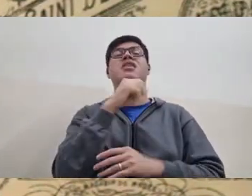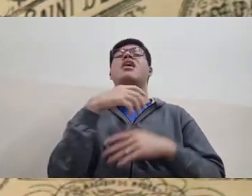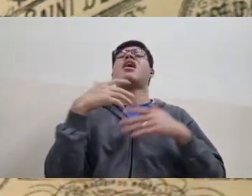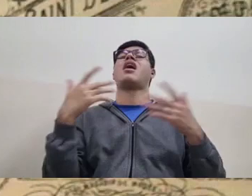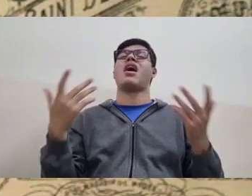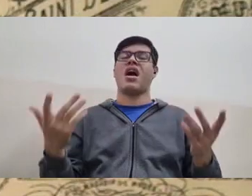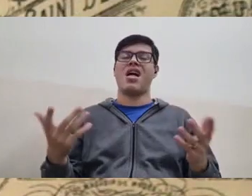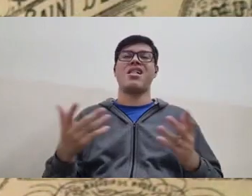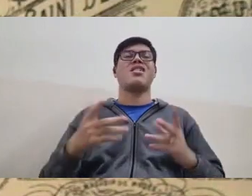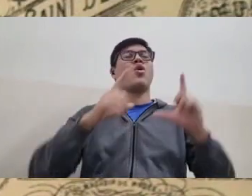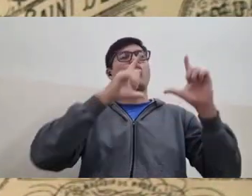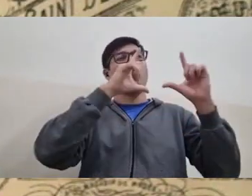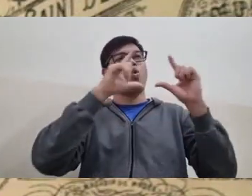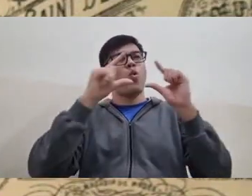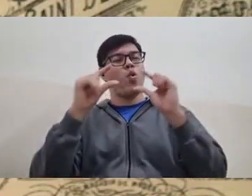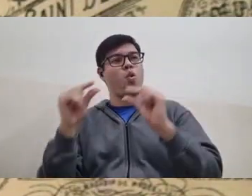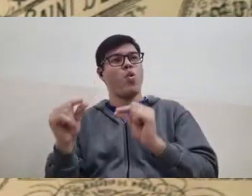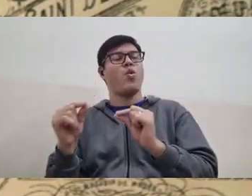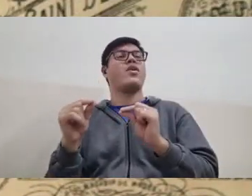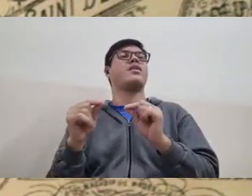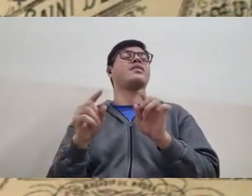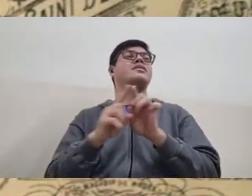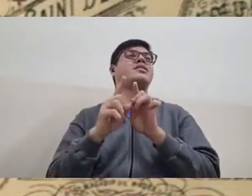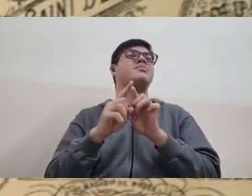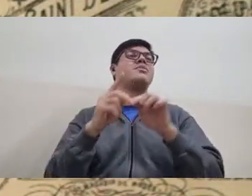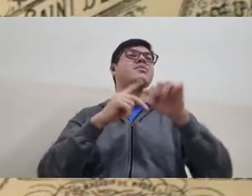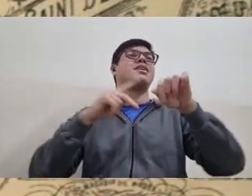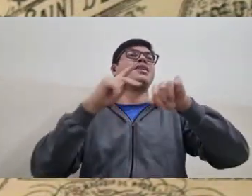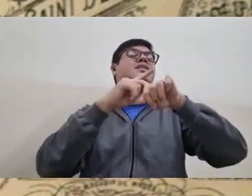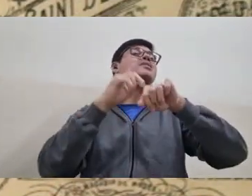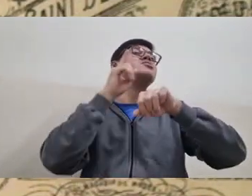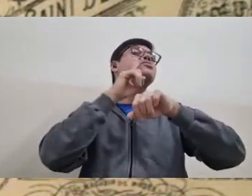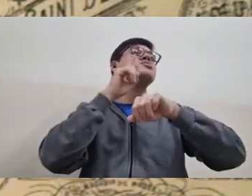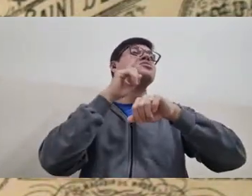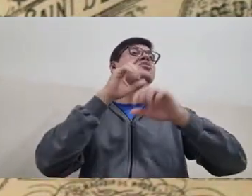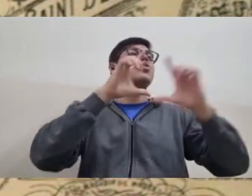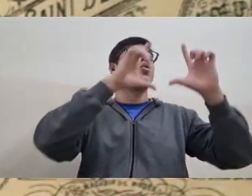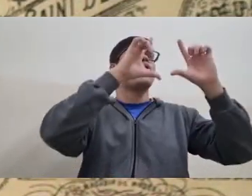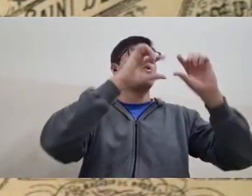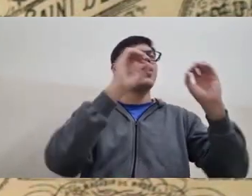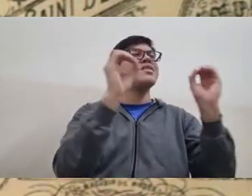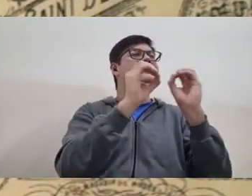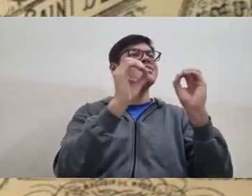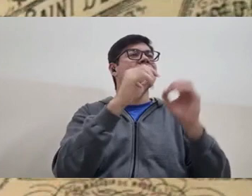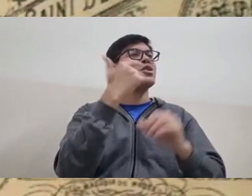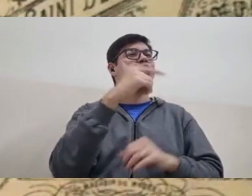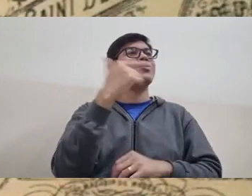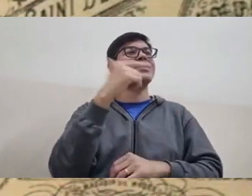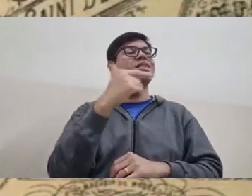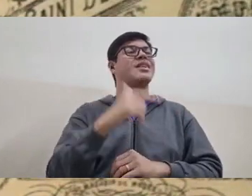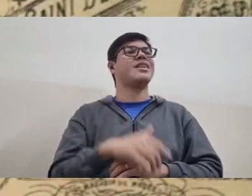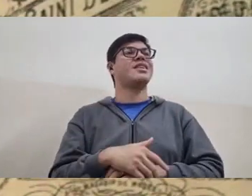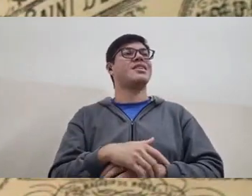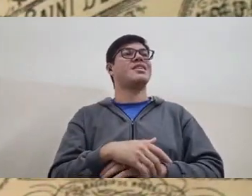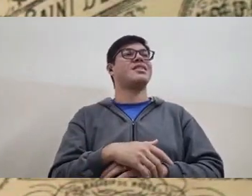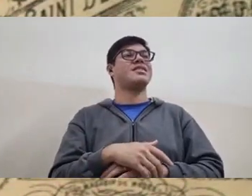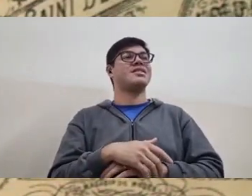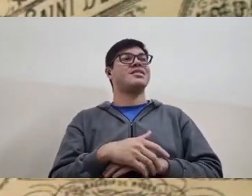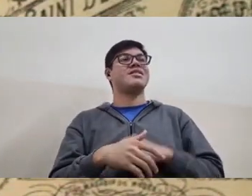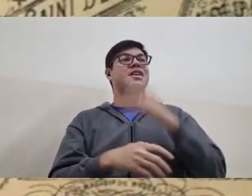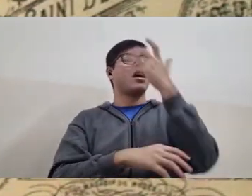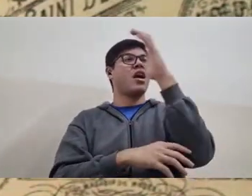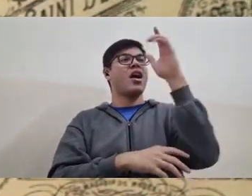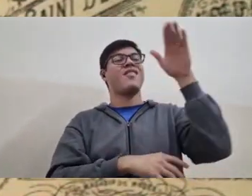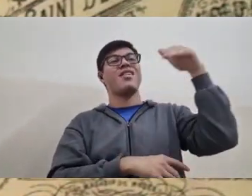escala. Estados Unidos, para ter uma noção, reduziu a zero, né? Chegou um ano que não produziu laranja nenhuma nos Estados